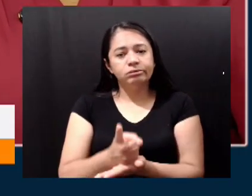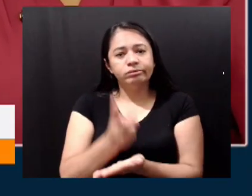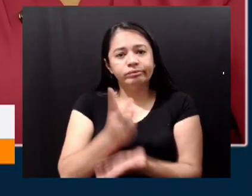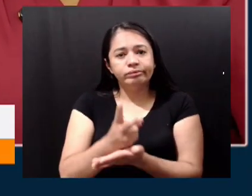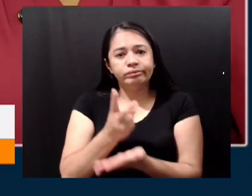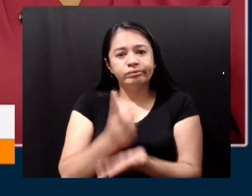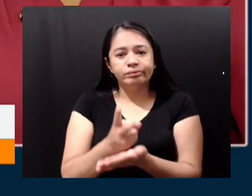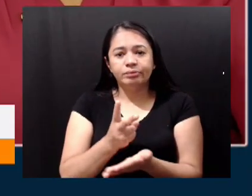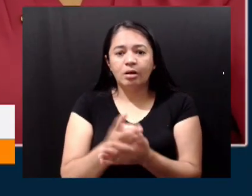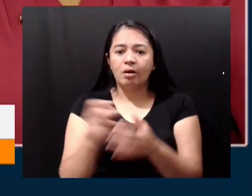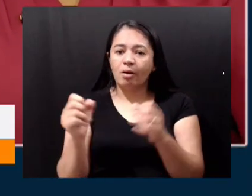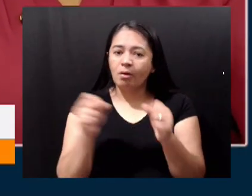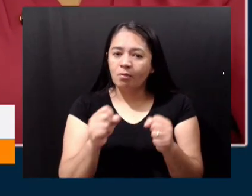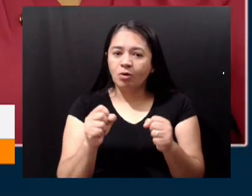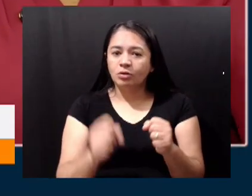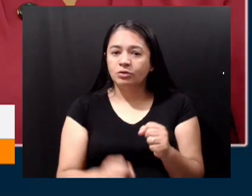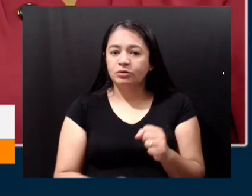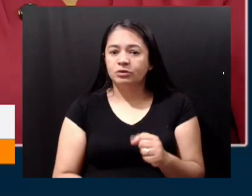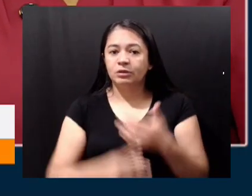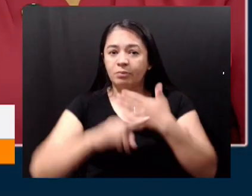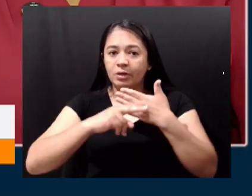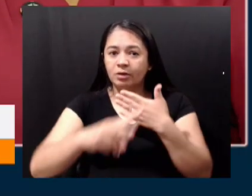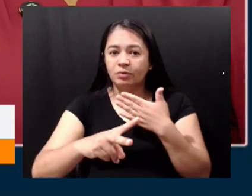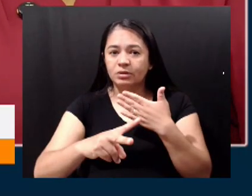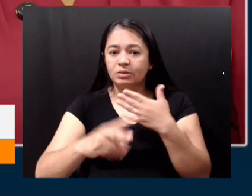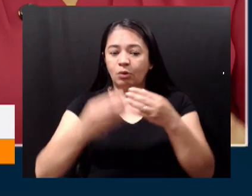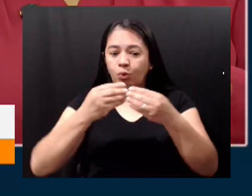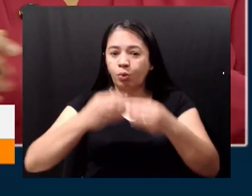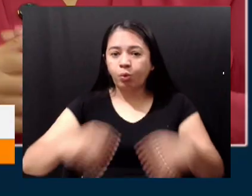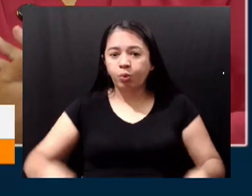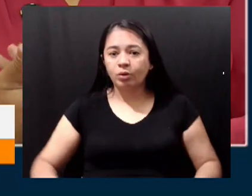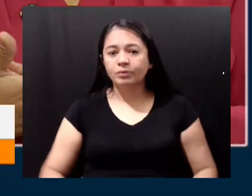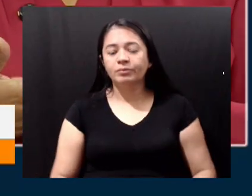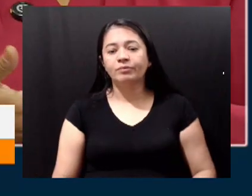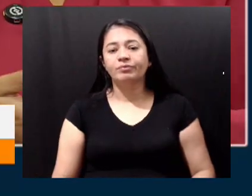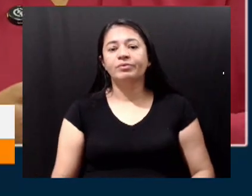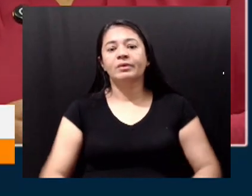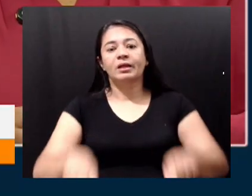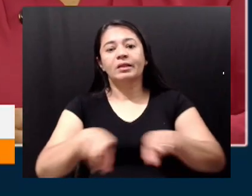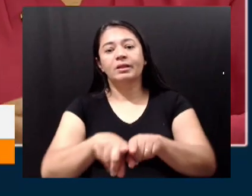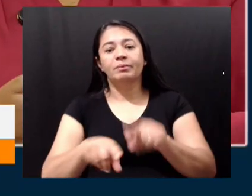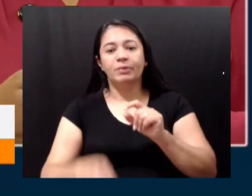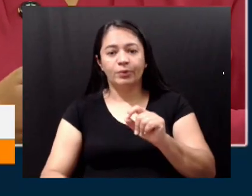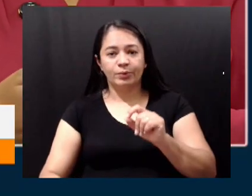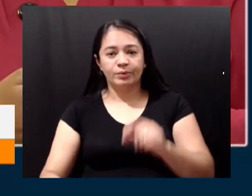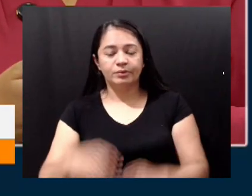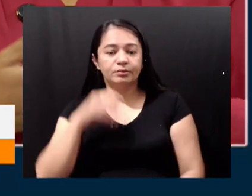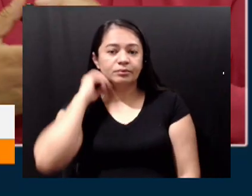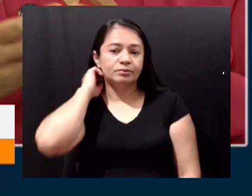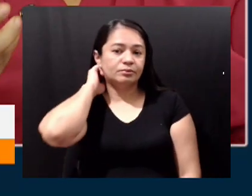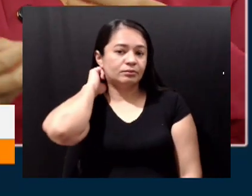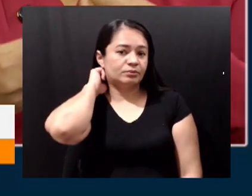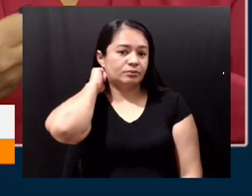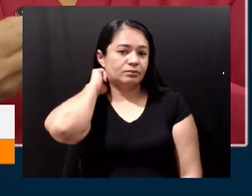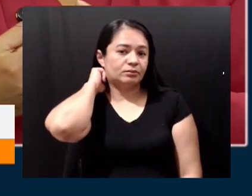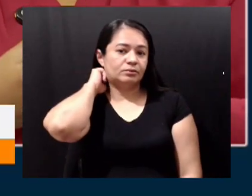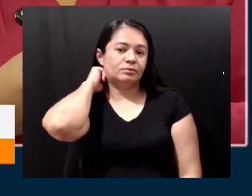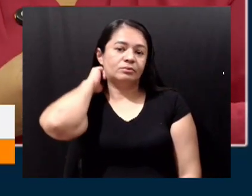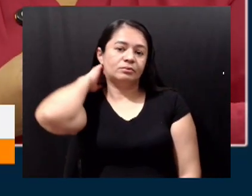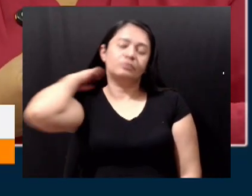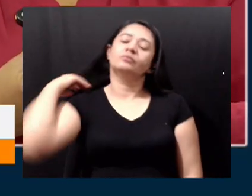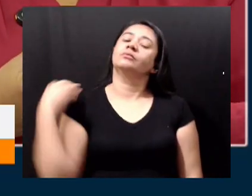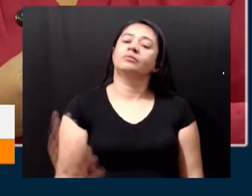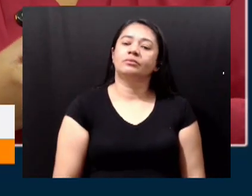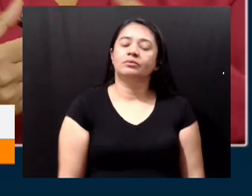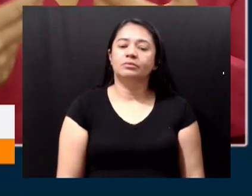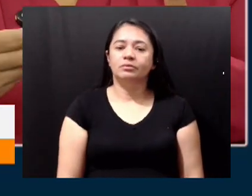trazer uma consequência devastadora. E tem a questão, doutora, que eu gostaria de falar contigo sobre a frequência das